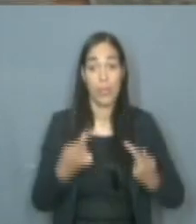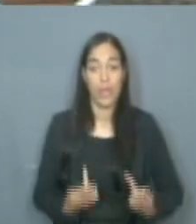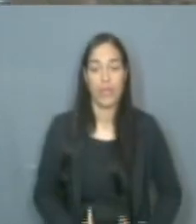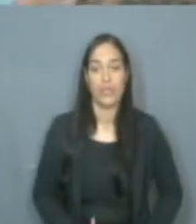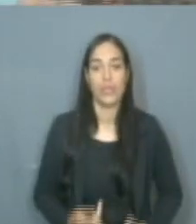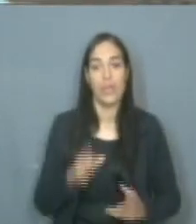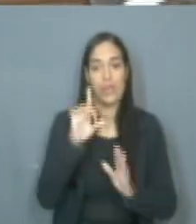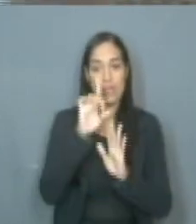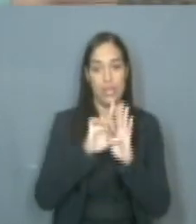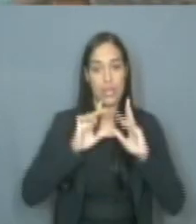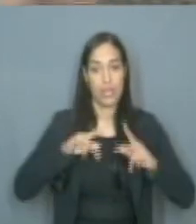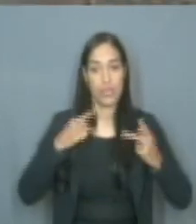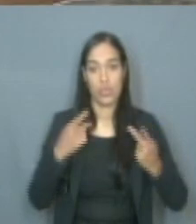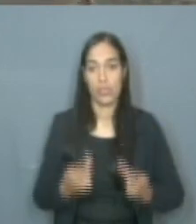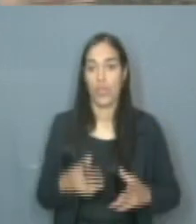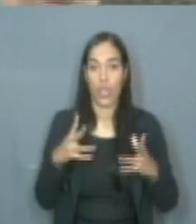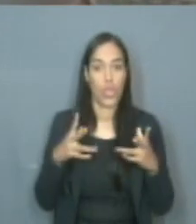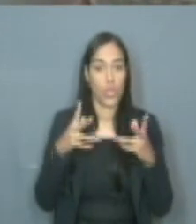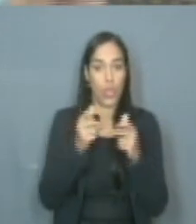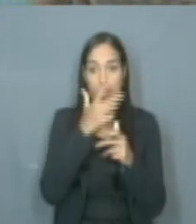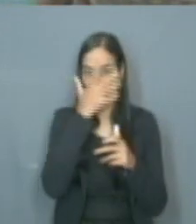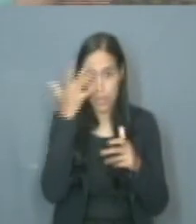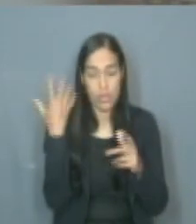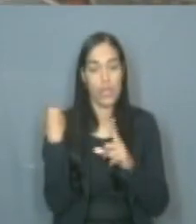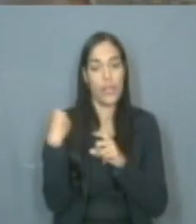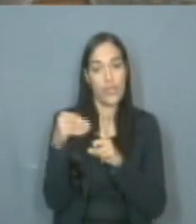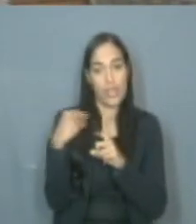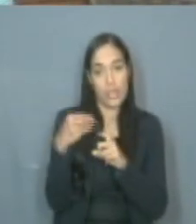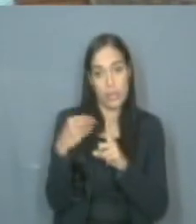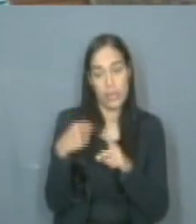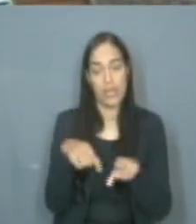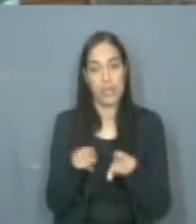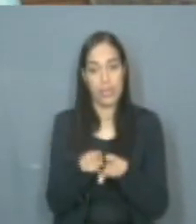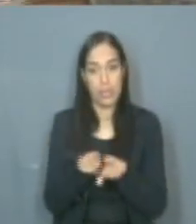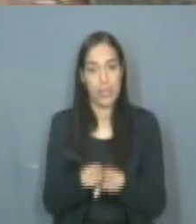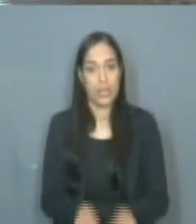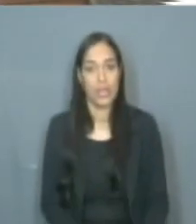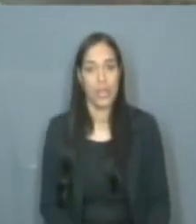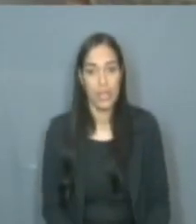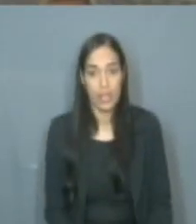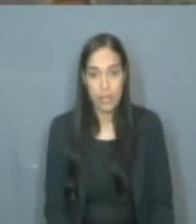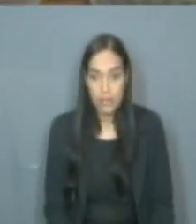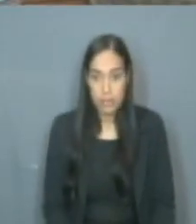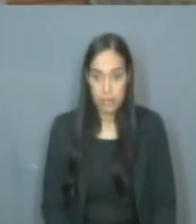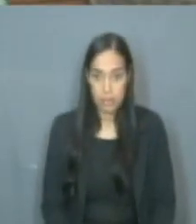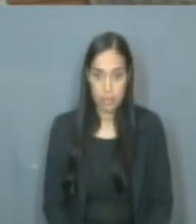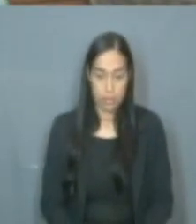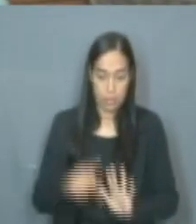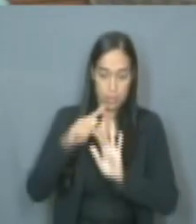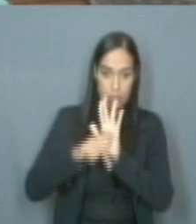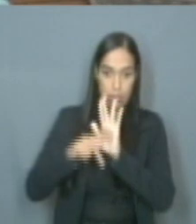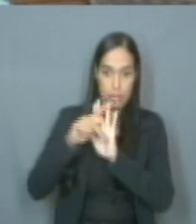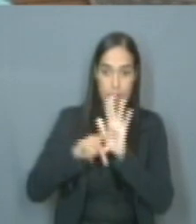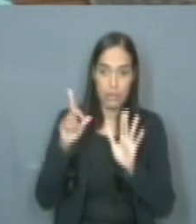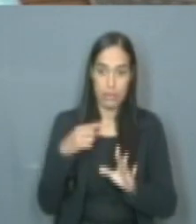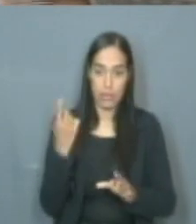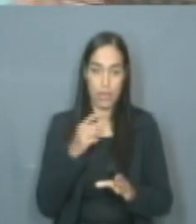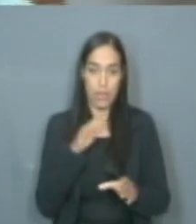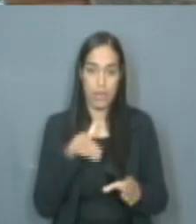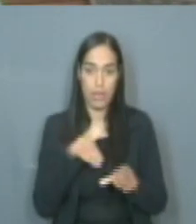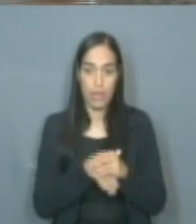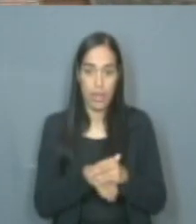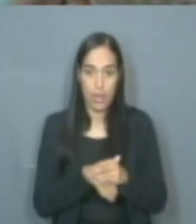direitos humanos são para todas as pessoas e pessoas em situação de vulnerabilidade. Ontem foi falado aqui sobre um projeto que nós votamos,